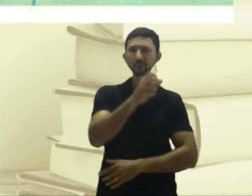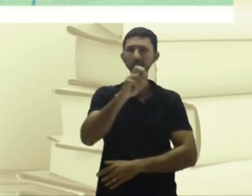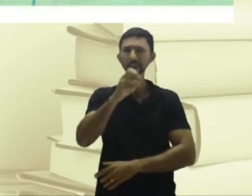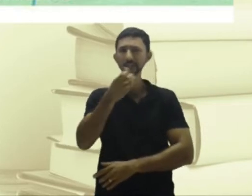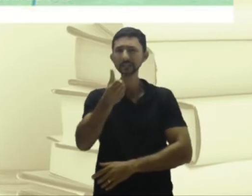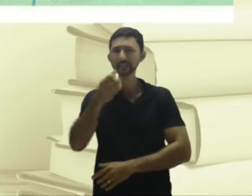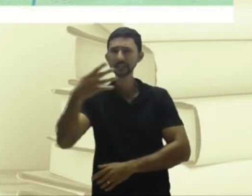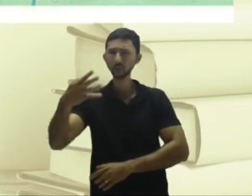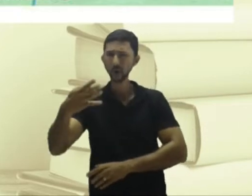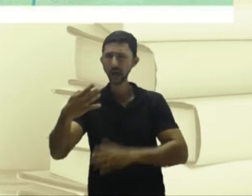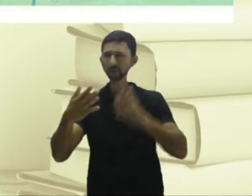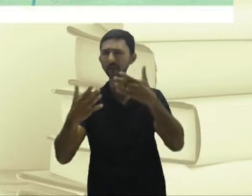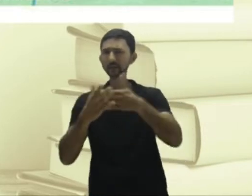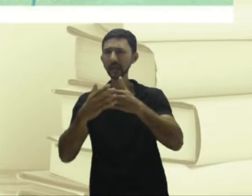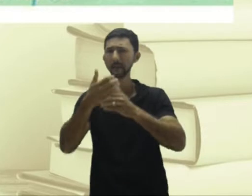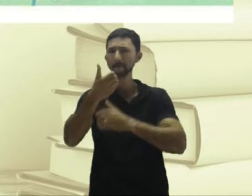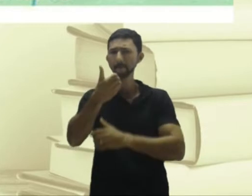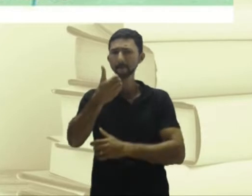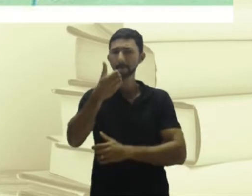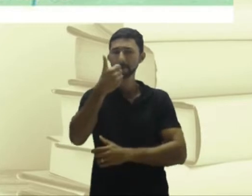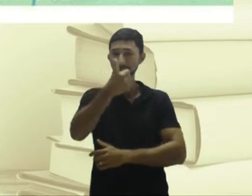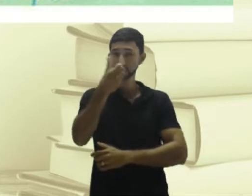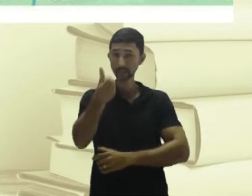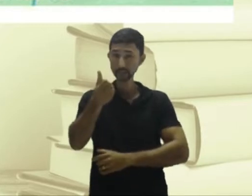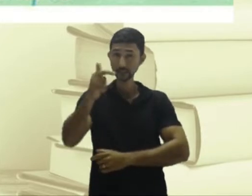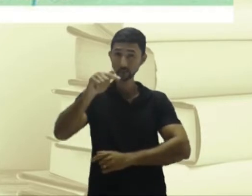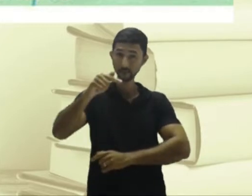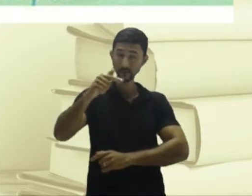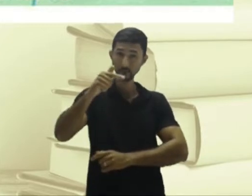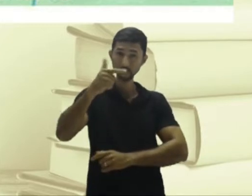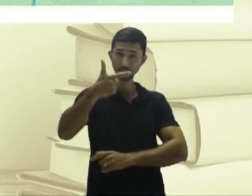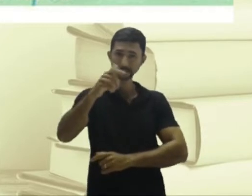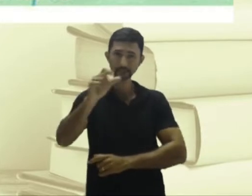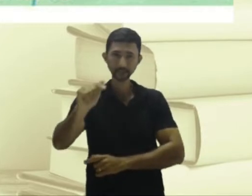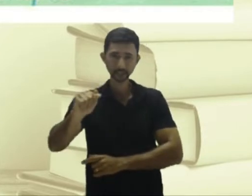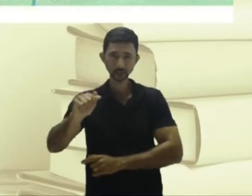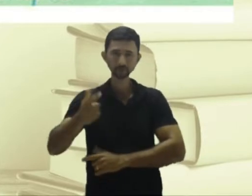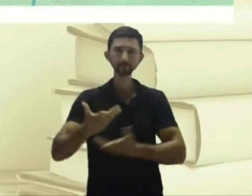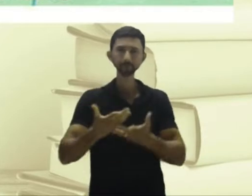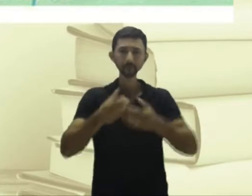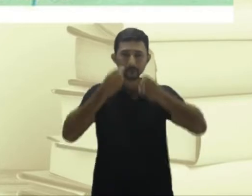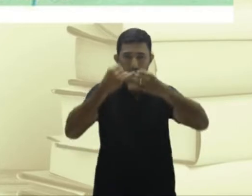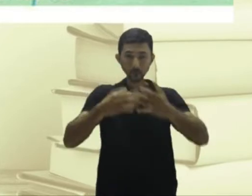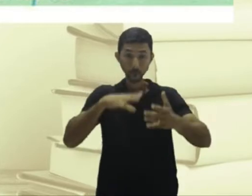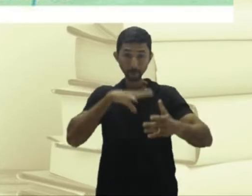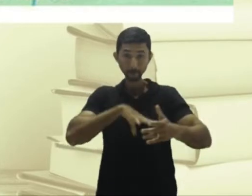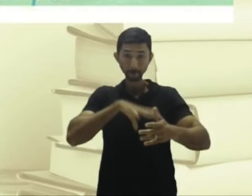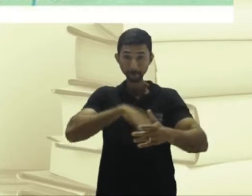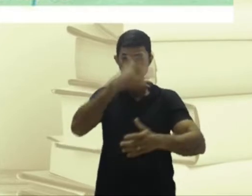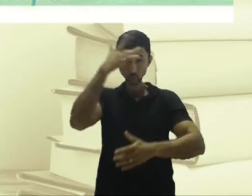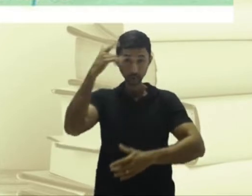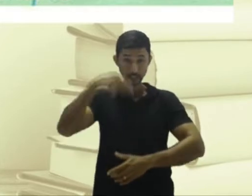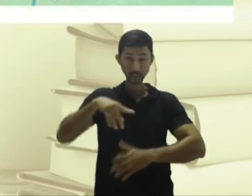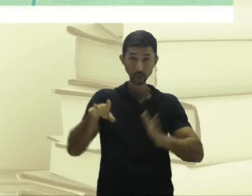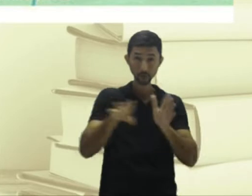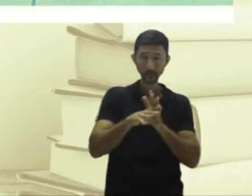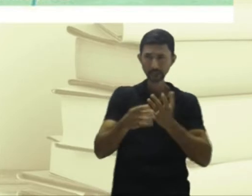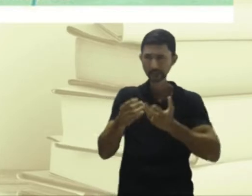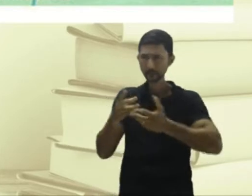1564 e 1627. E ele disse o seguinte: os portugueses no Brasil